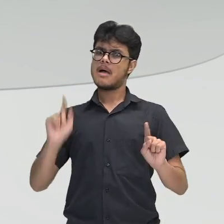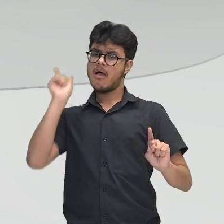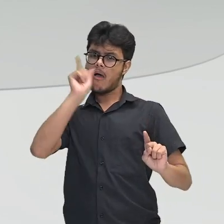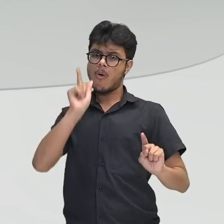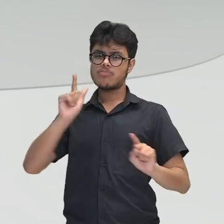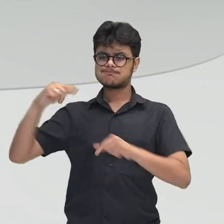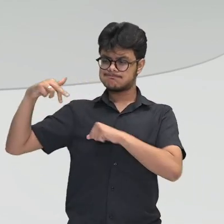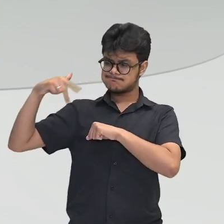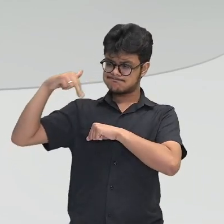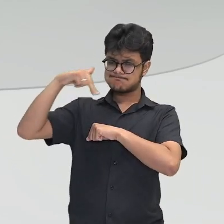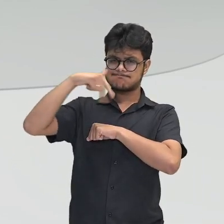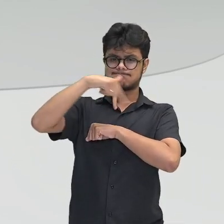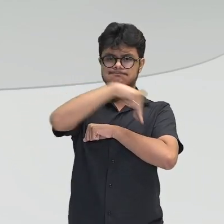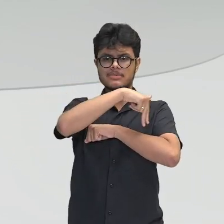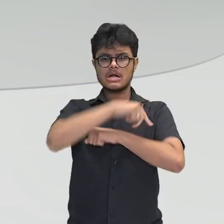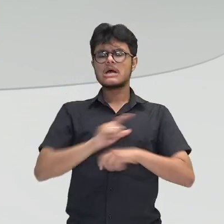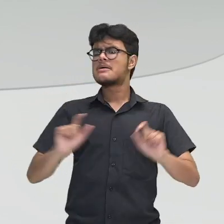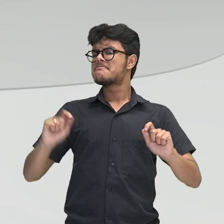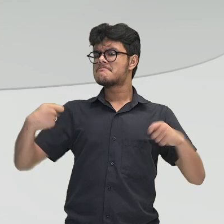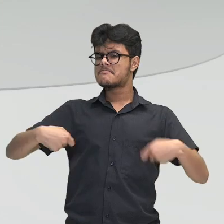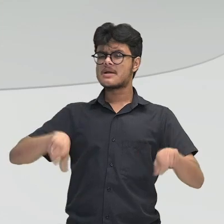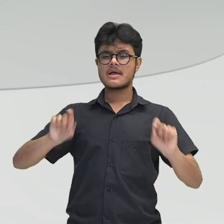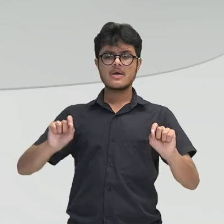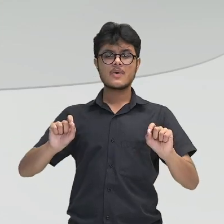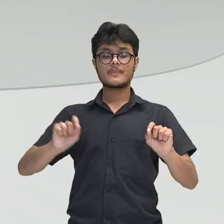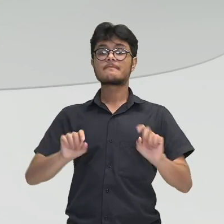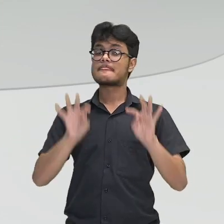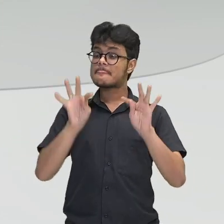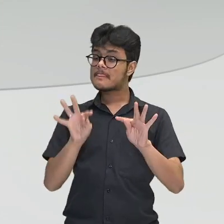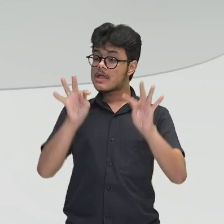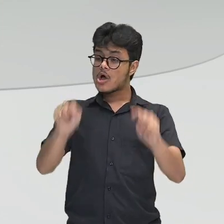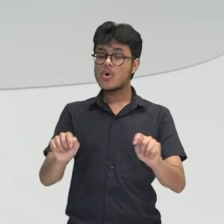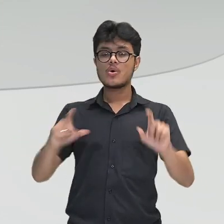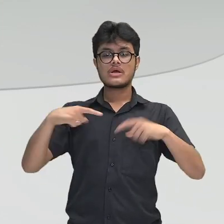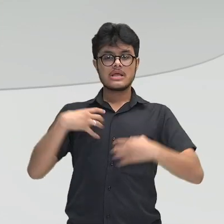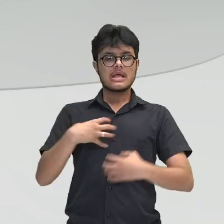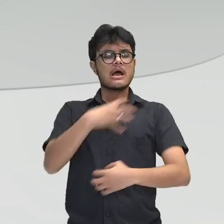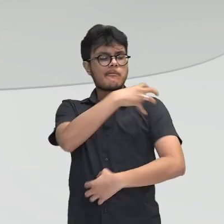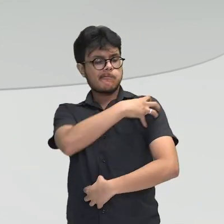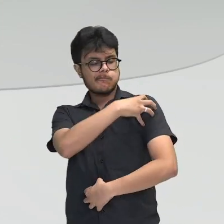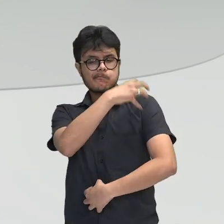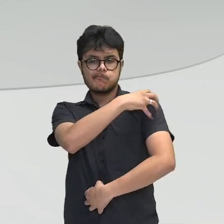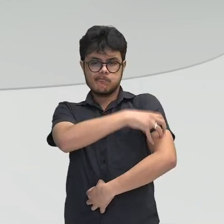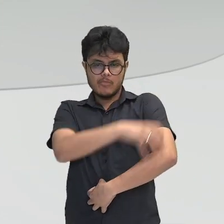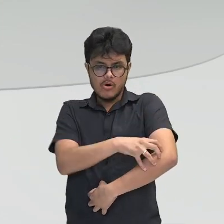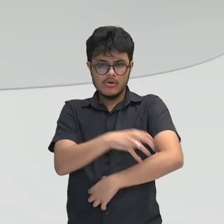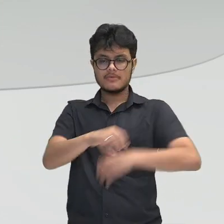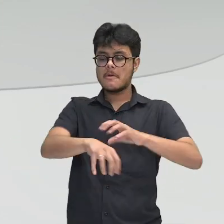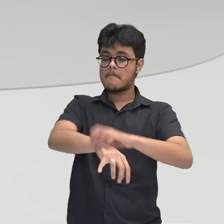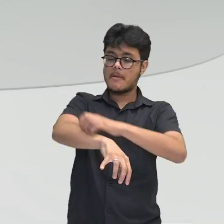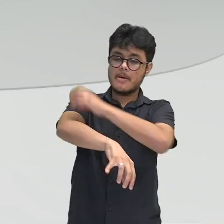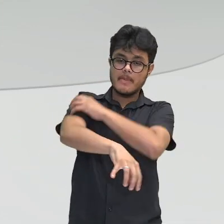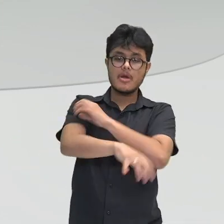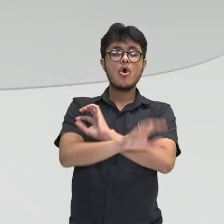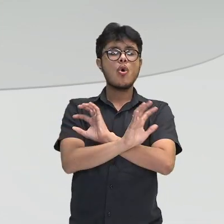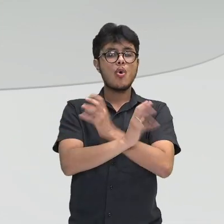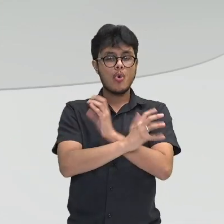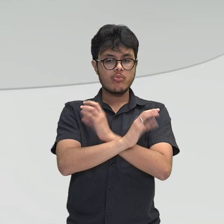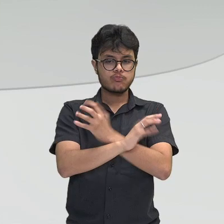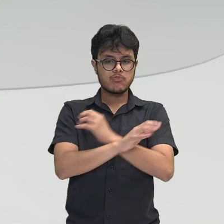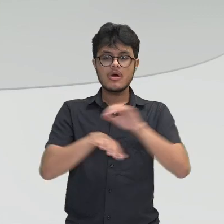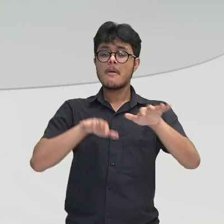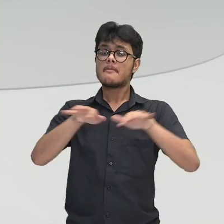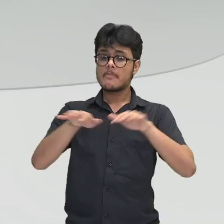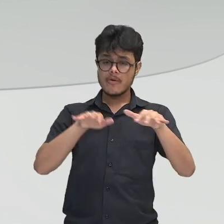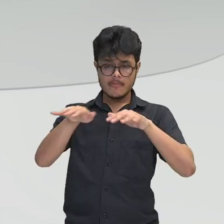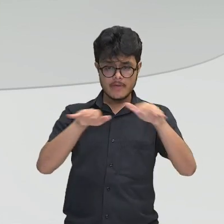se movimentar, nós temos a ação conjunta do sistema esquelético, que são esses ossos que formam o nosso